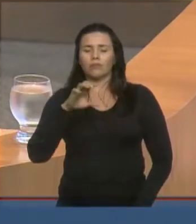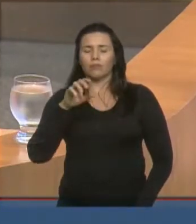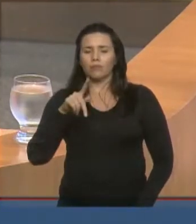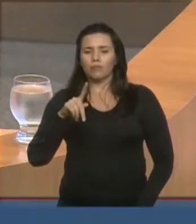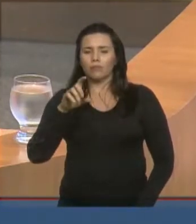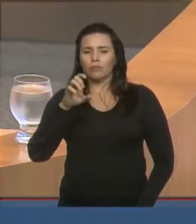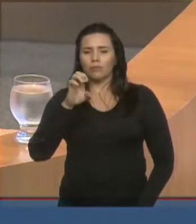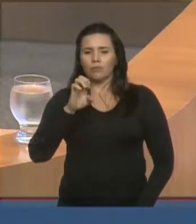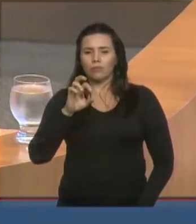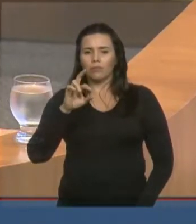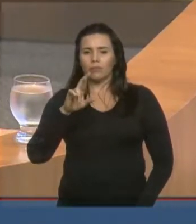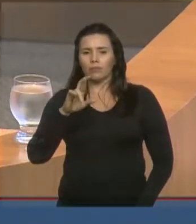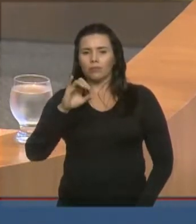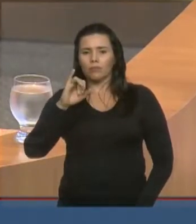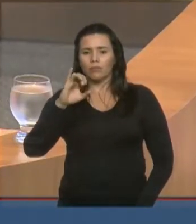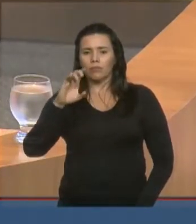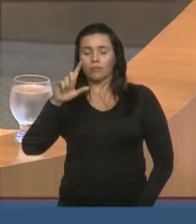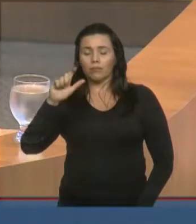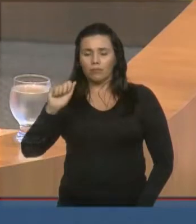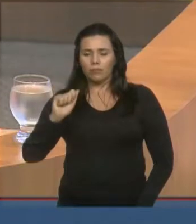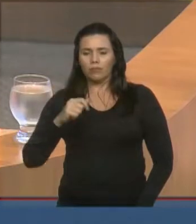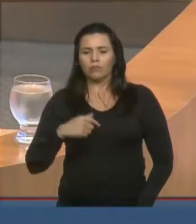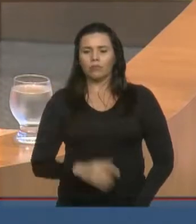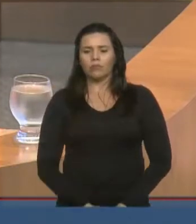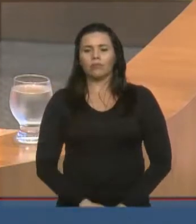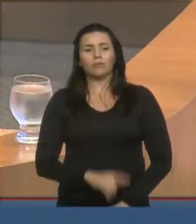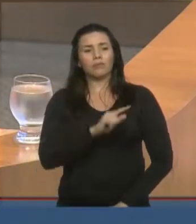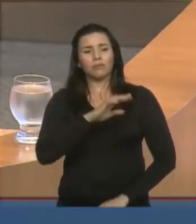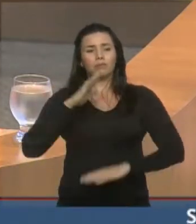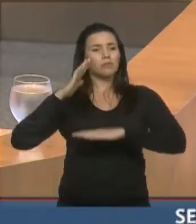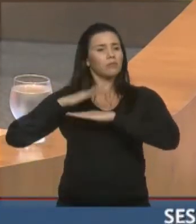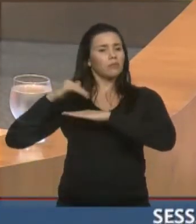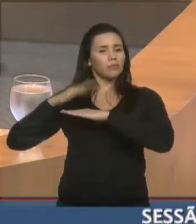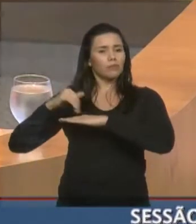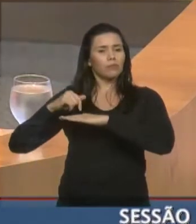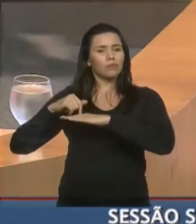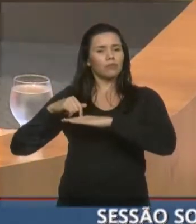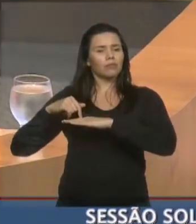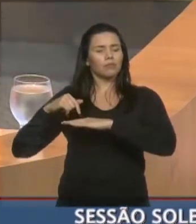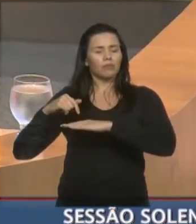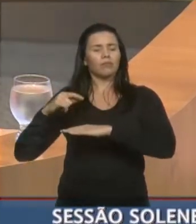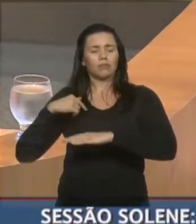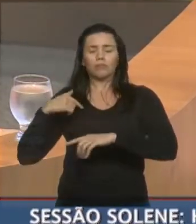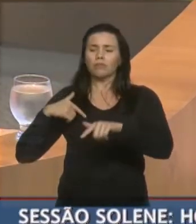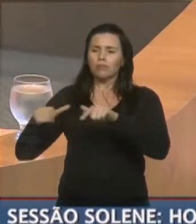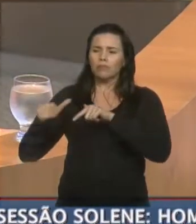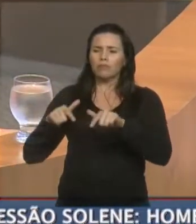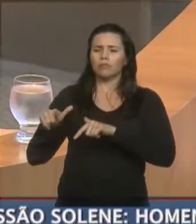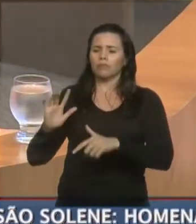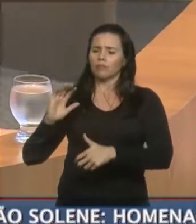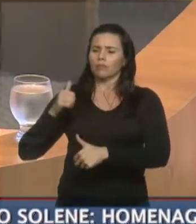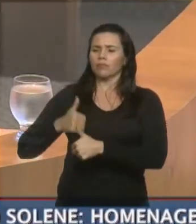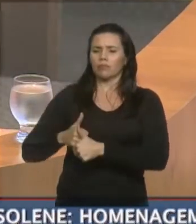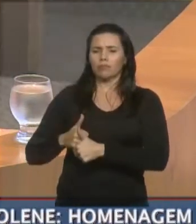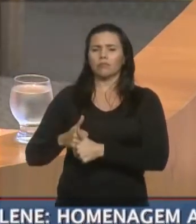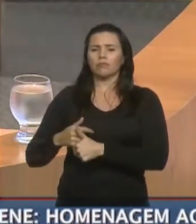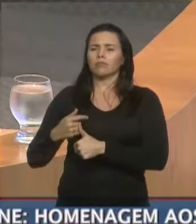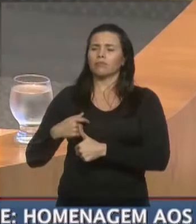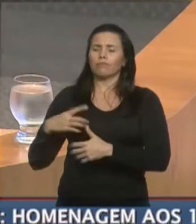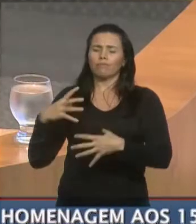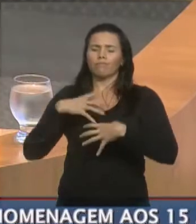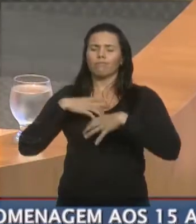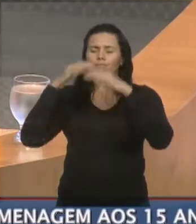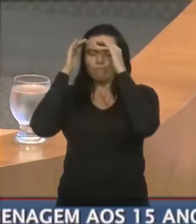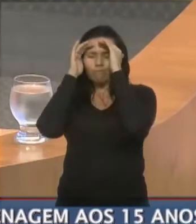esta honra através de um convite, determinação, para assumir essa missão tão honrosa e